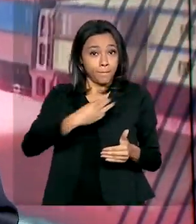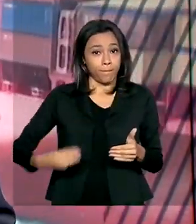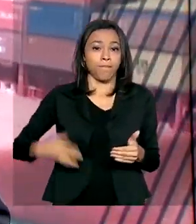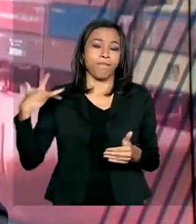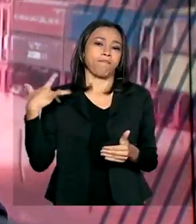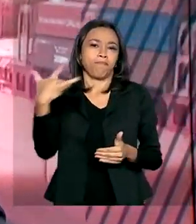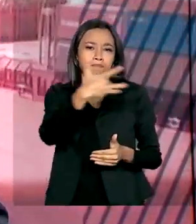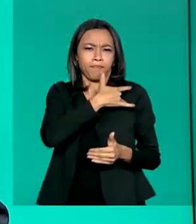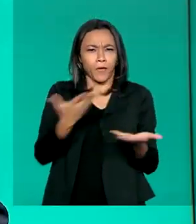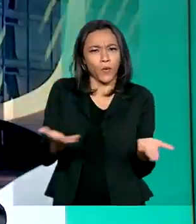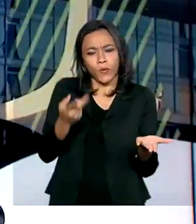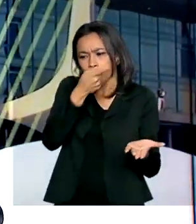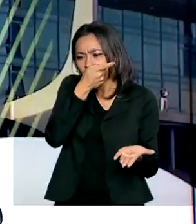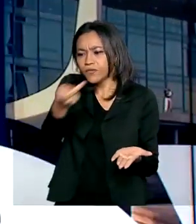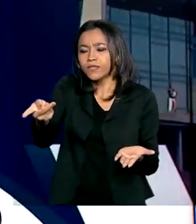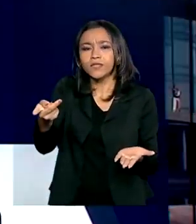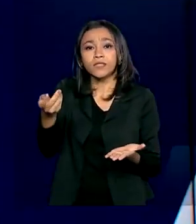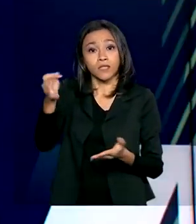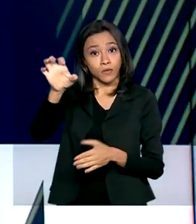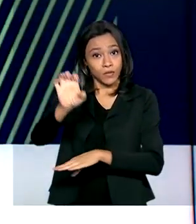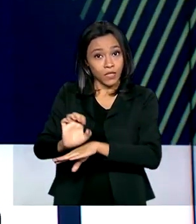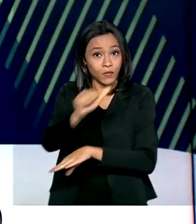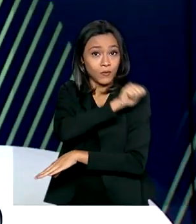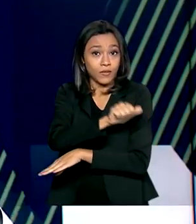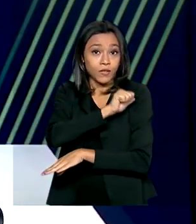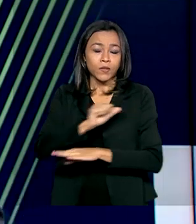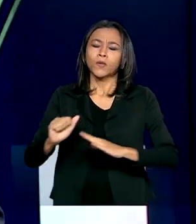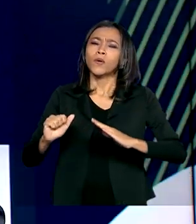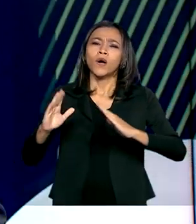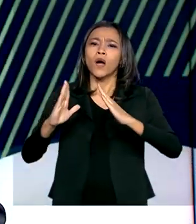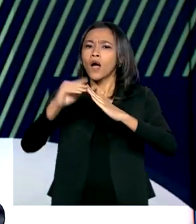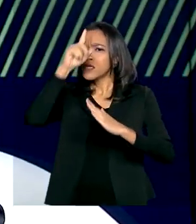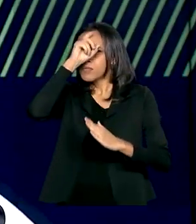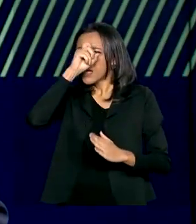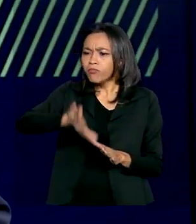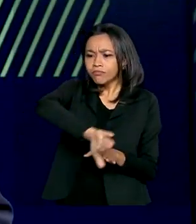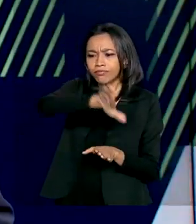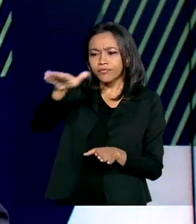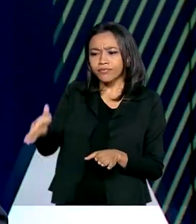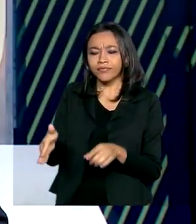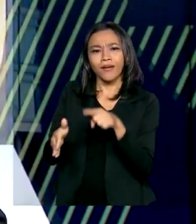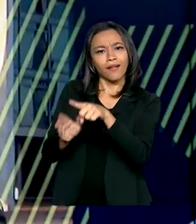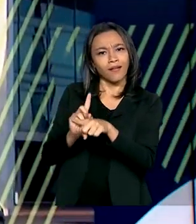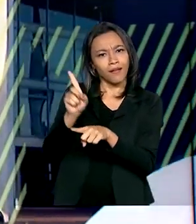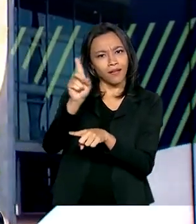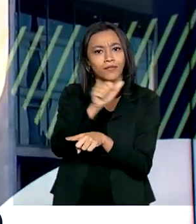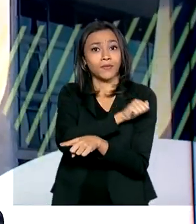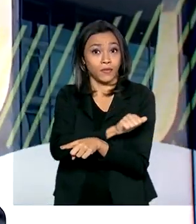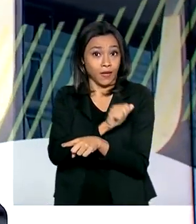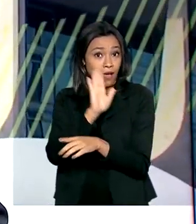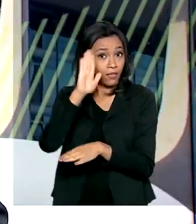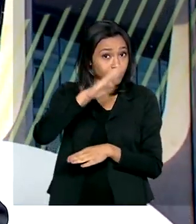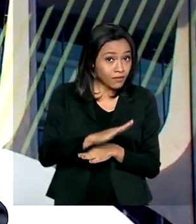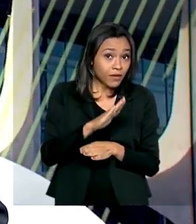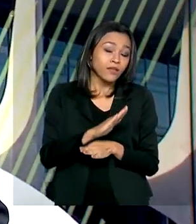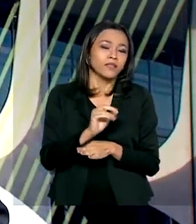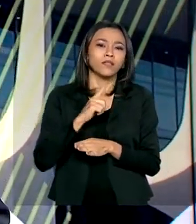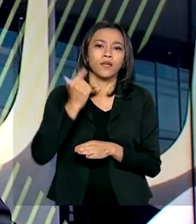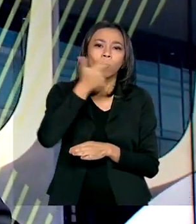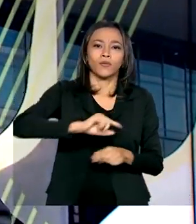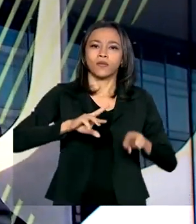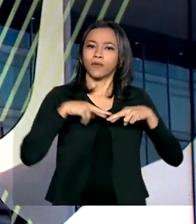Teich, visita hoje, no Rio de Janeiro, o Hospital de Campanha do Rio Centro, zona oeste da cidade. À tarde, o ministro se